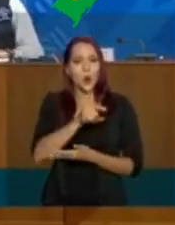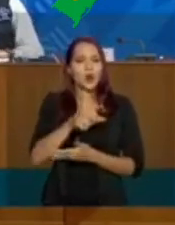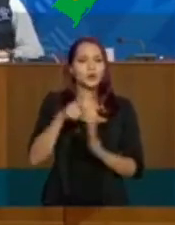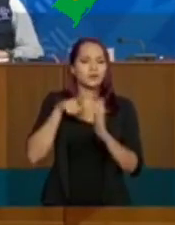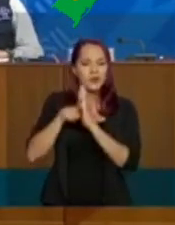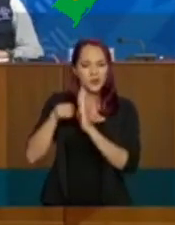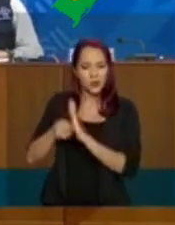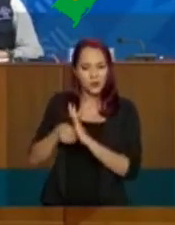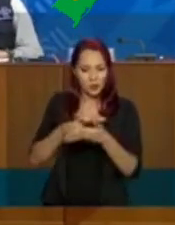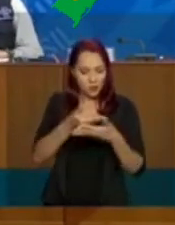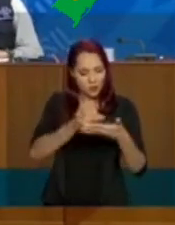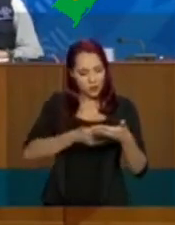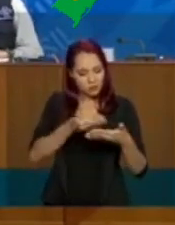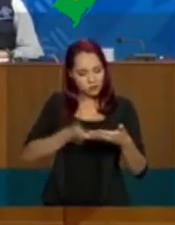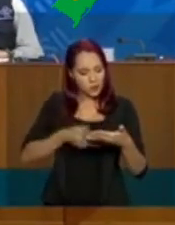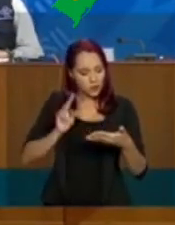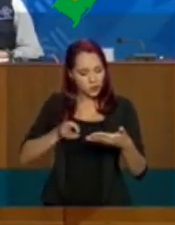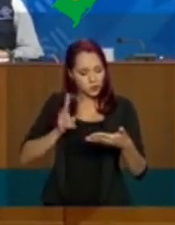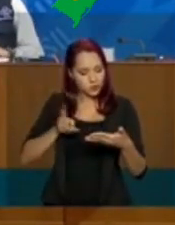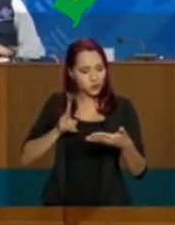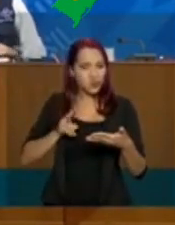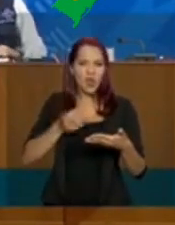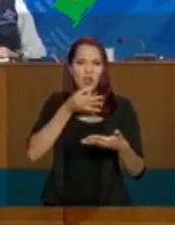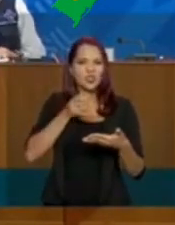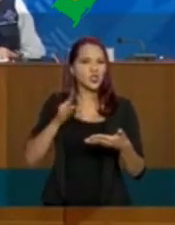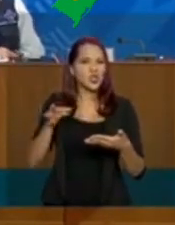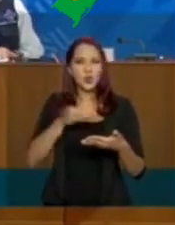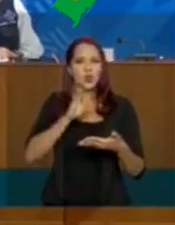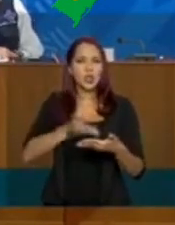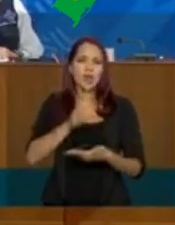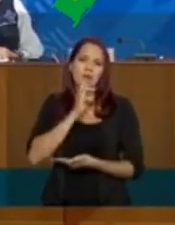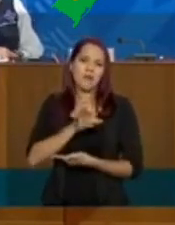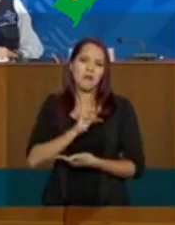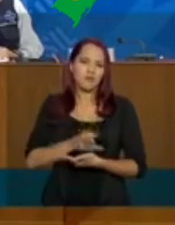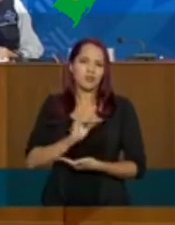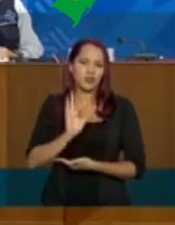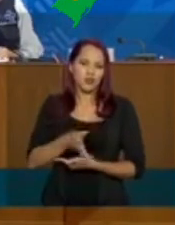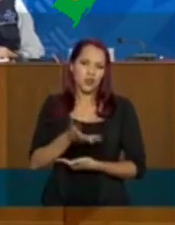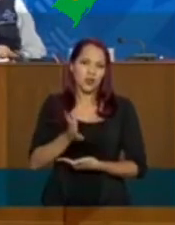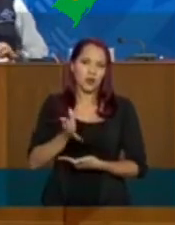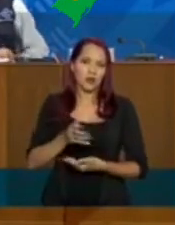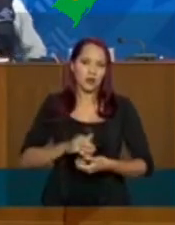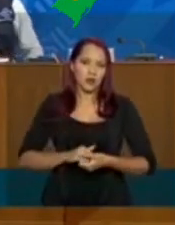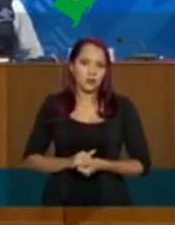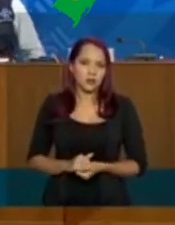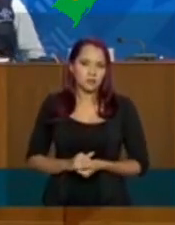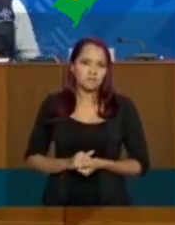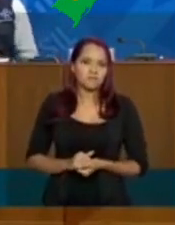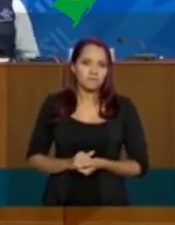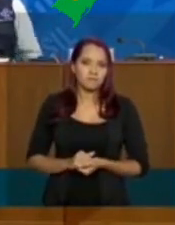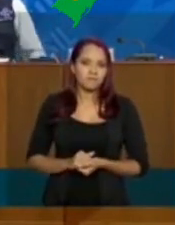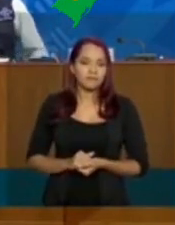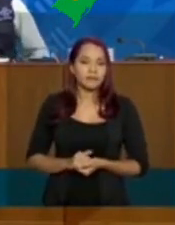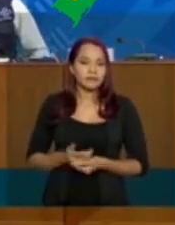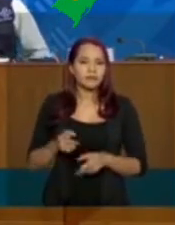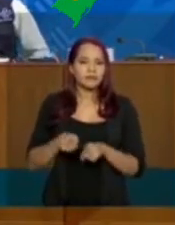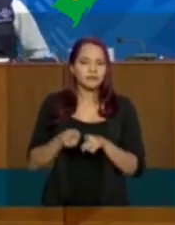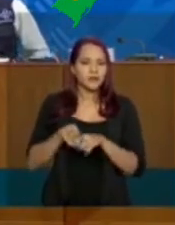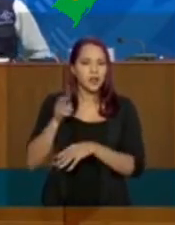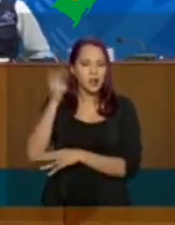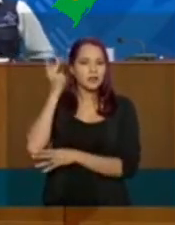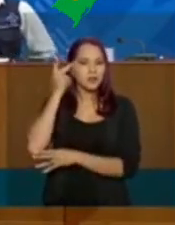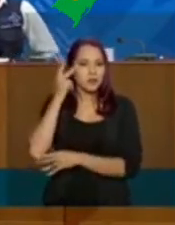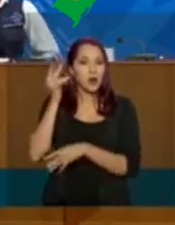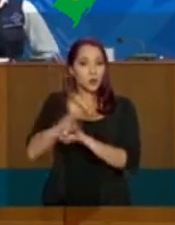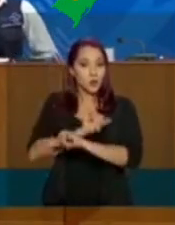tem aqui continuam como essa. Acho que a maioria delas a gente respondeu já nas falas. O Estado de São Paulo